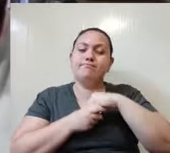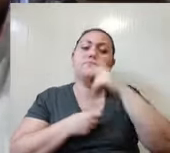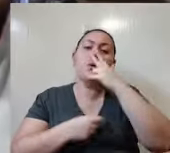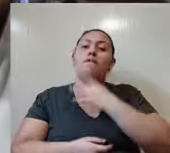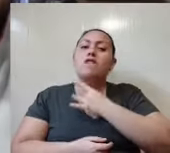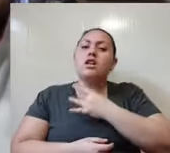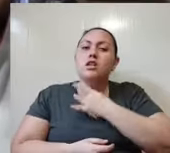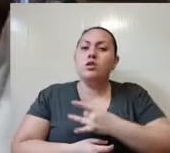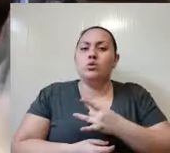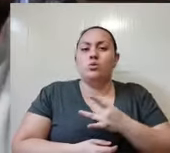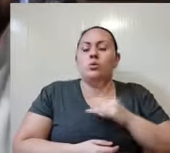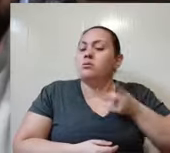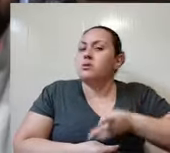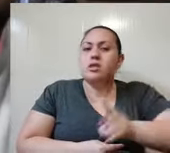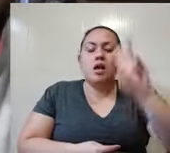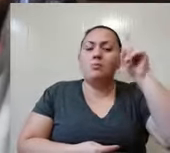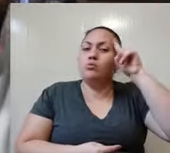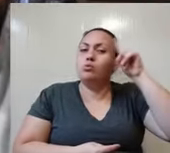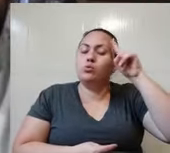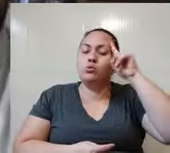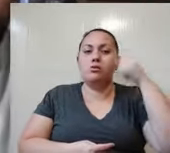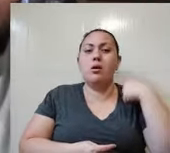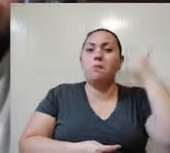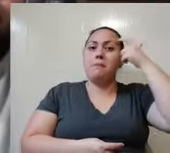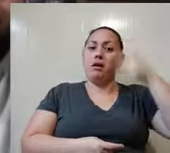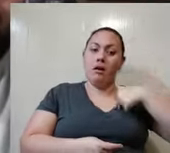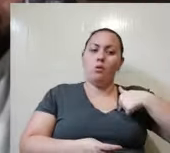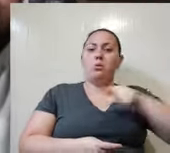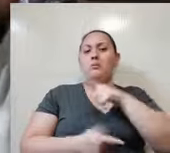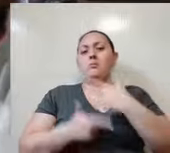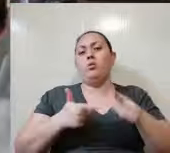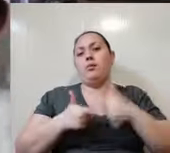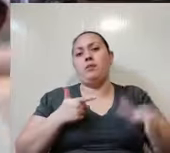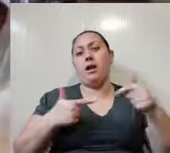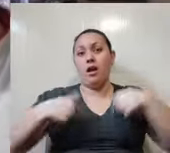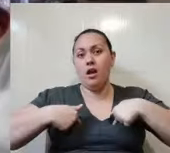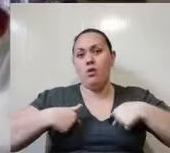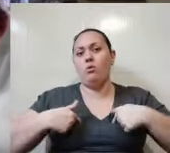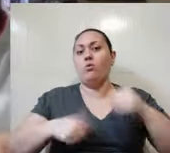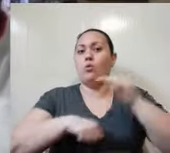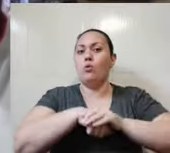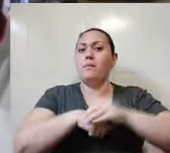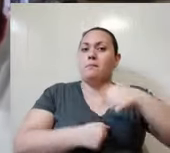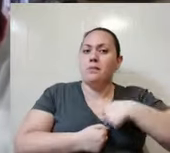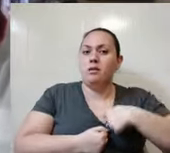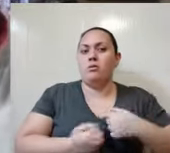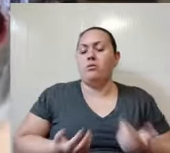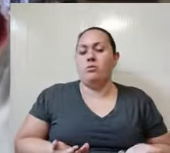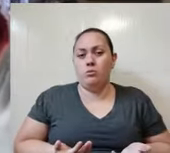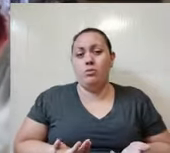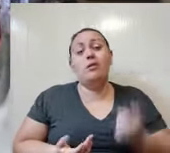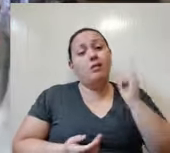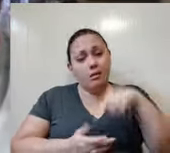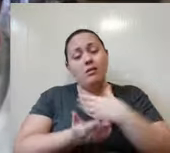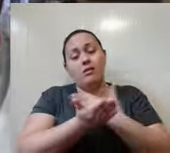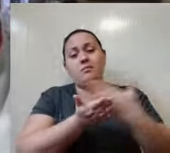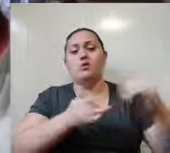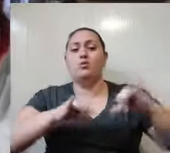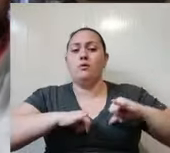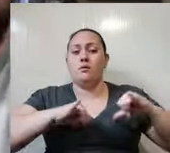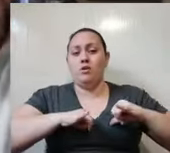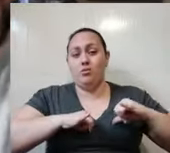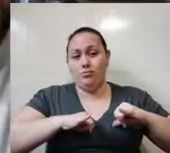ciclo vicioso no qual eu sempre vou ser um problemático. E é a partir disso aí que se instaura o